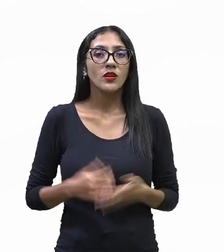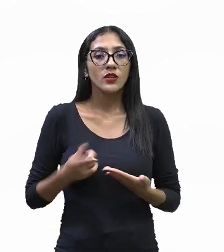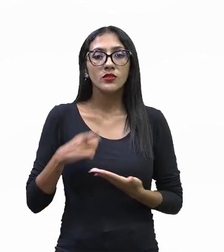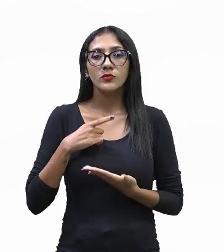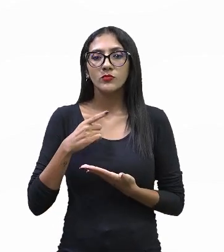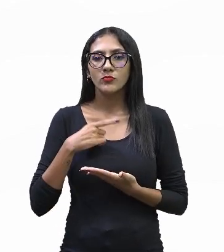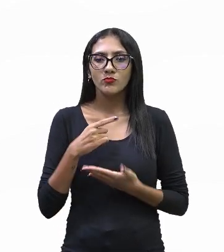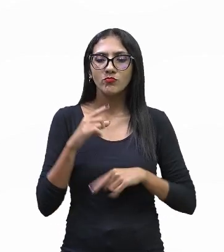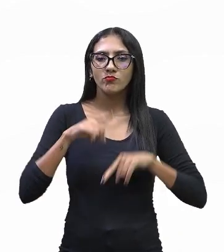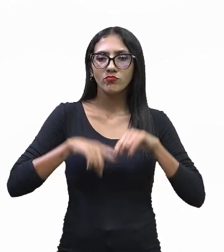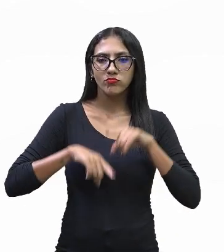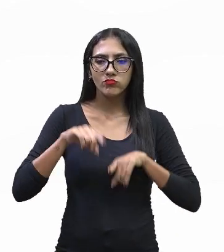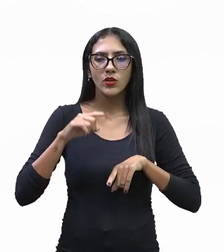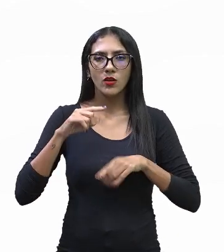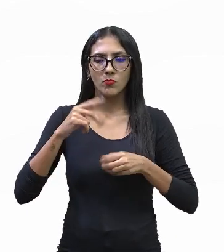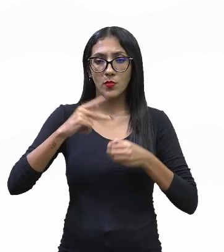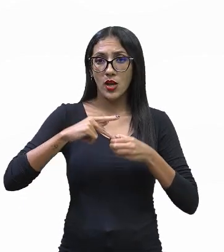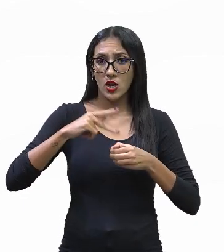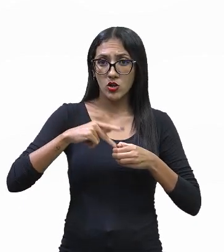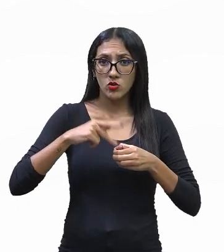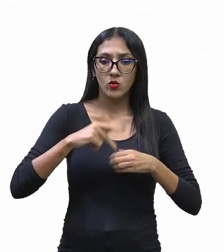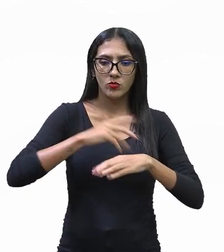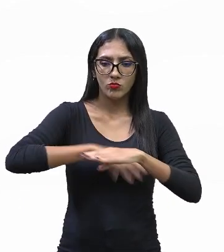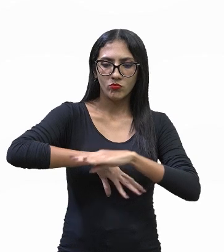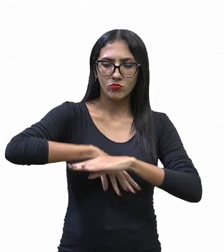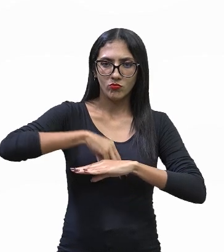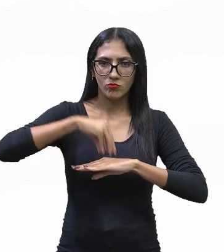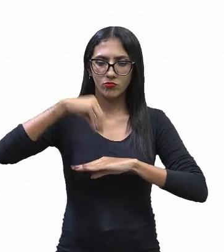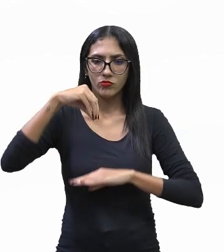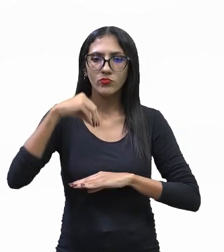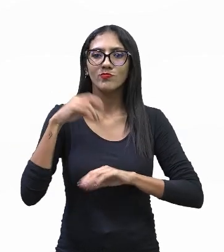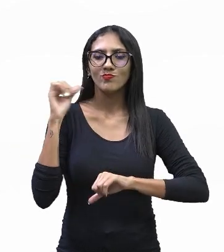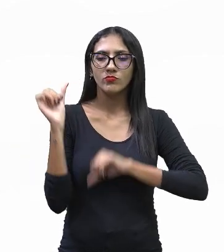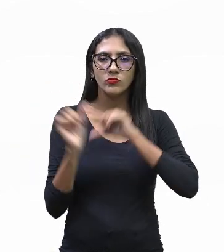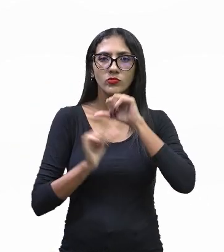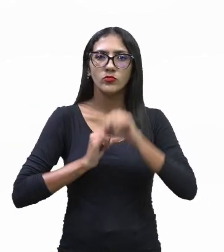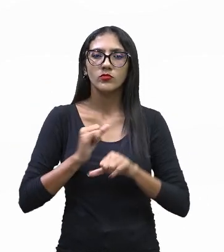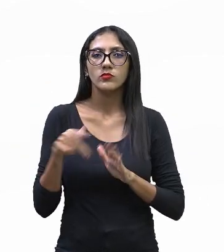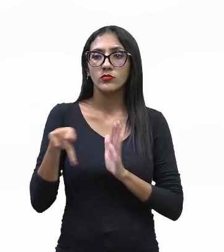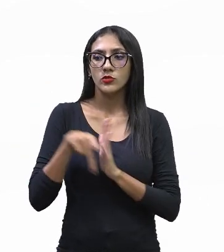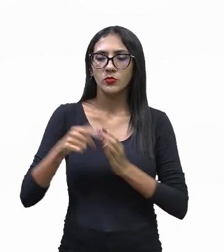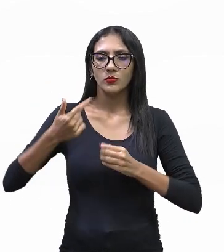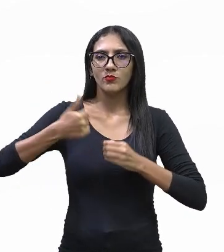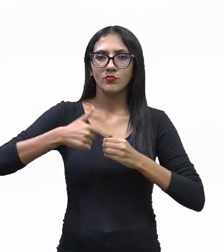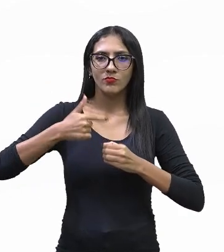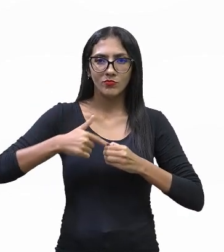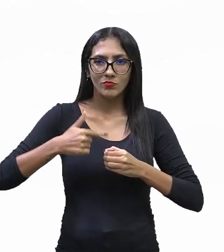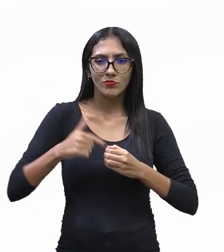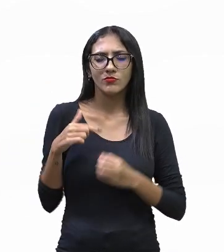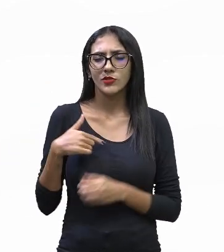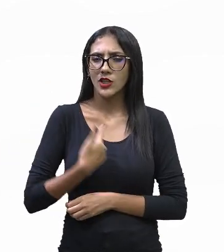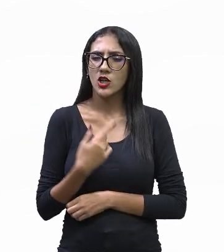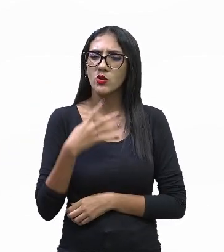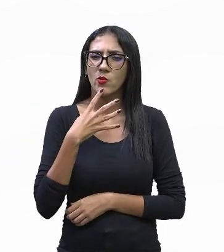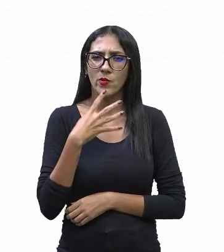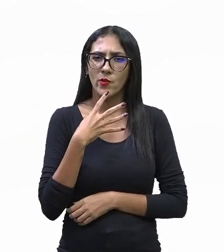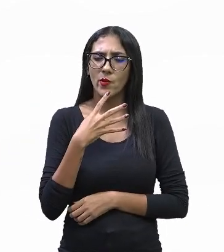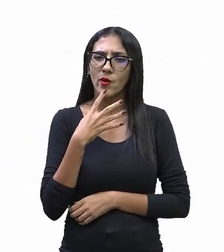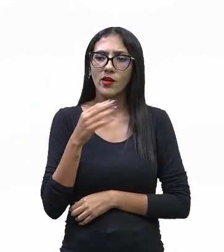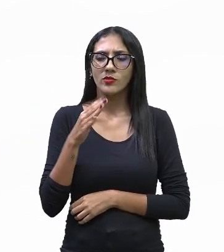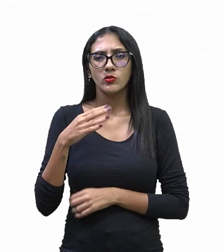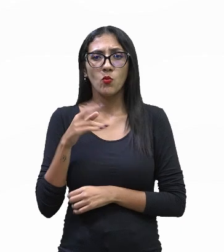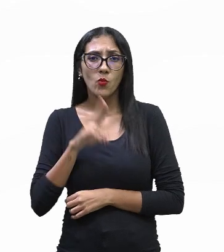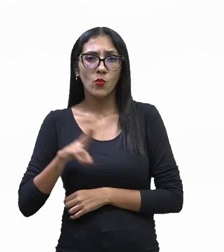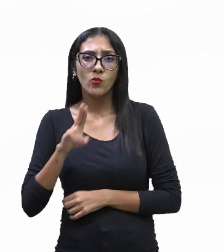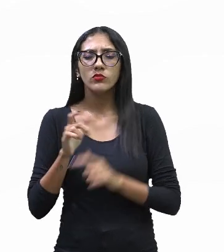matéria orgânica é retirada e transformada ali nos combustíveis que a gente conhece e utiliza nas